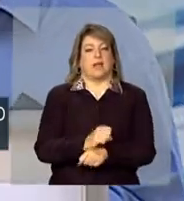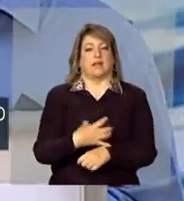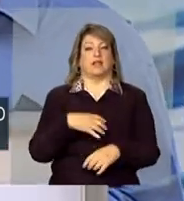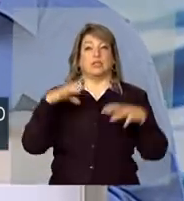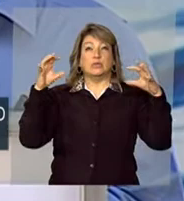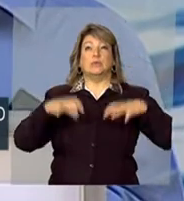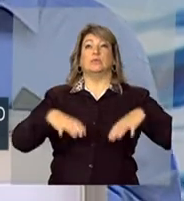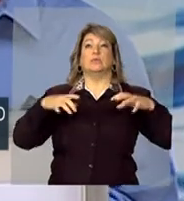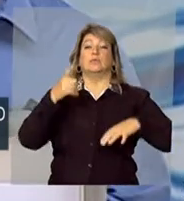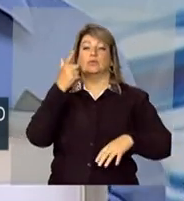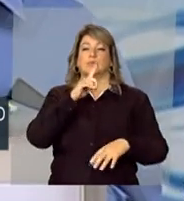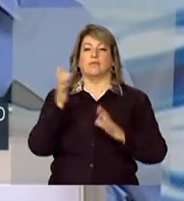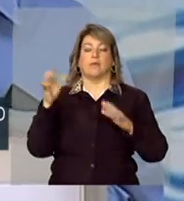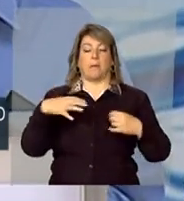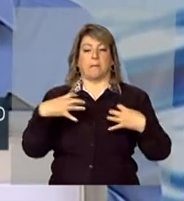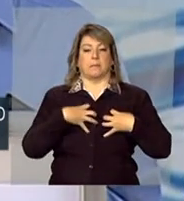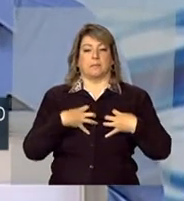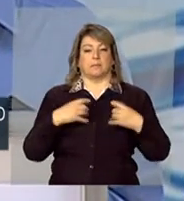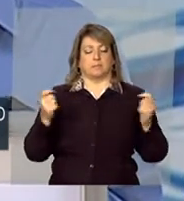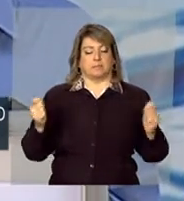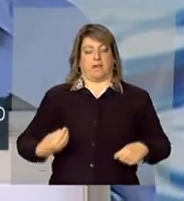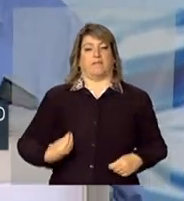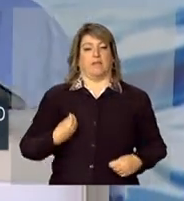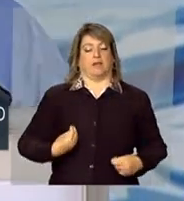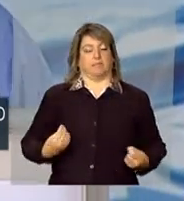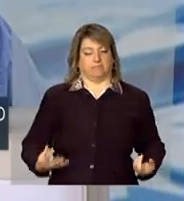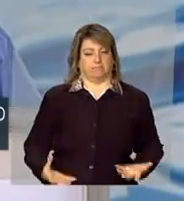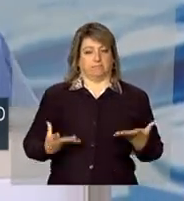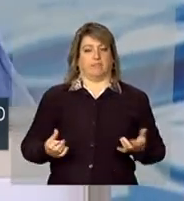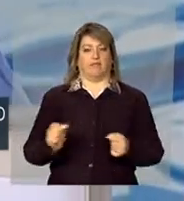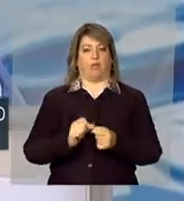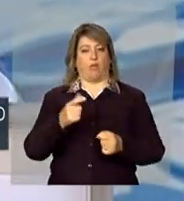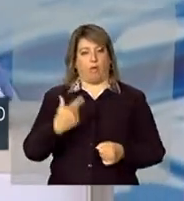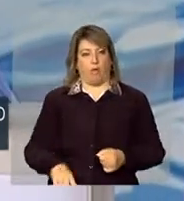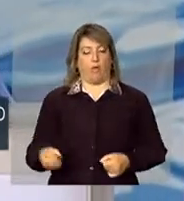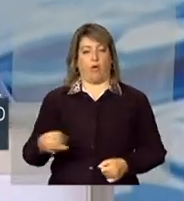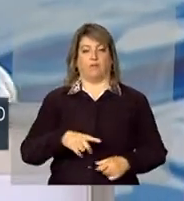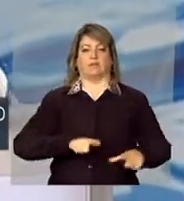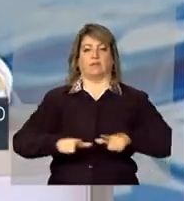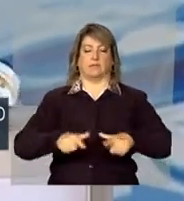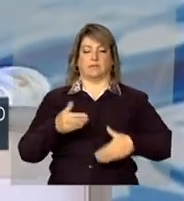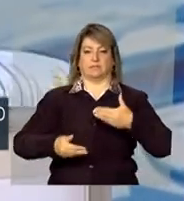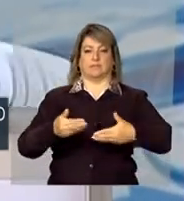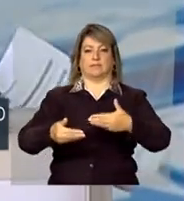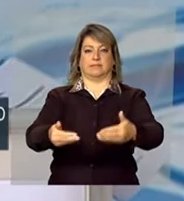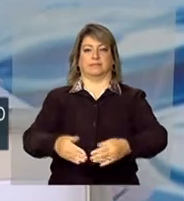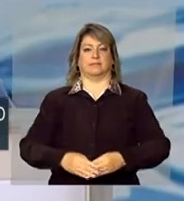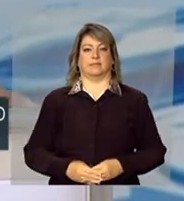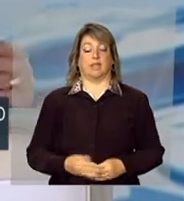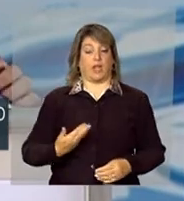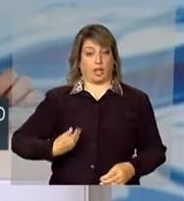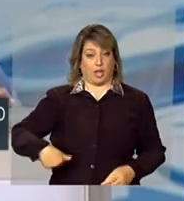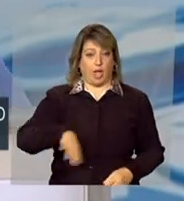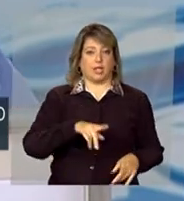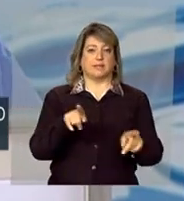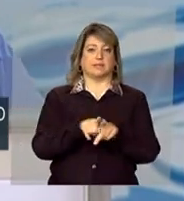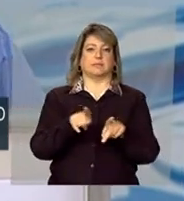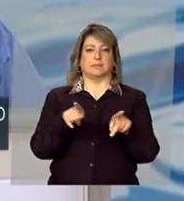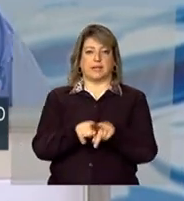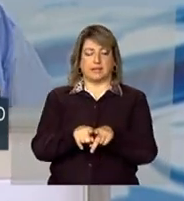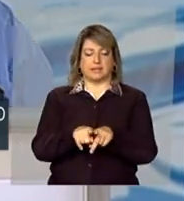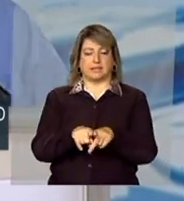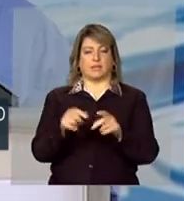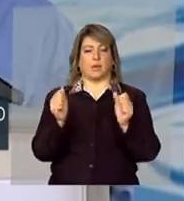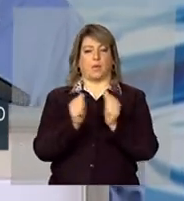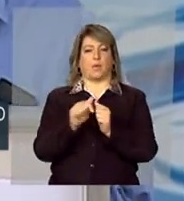chuva que cai, poder refazer a sua vida e as suas atividades. Nós também,